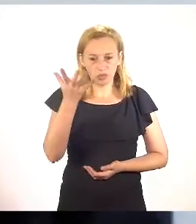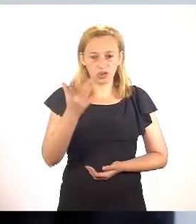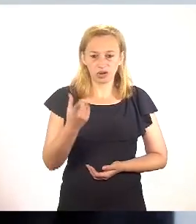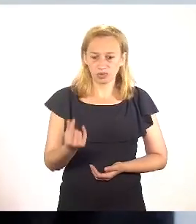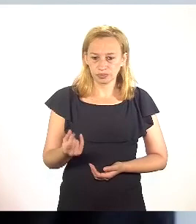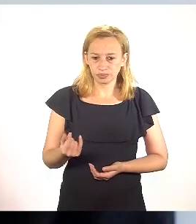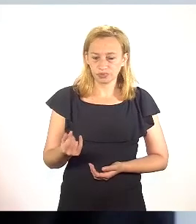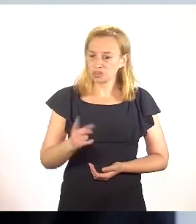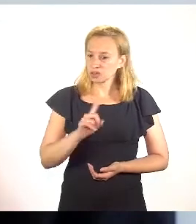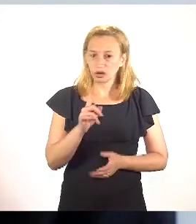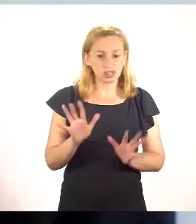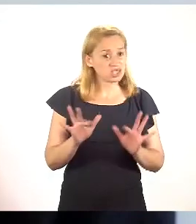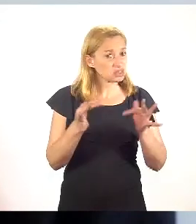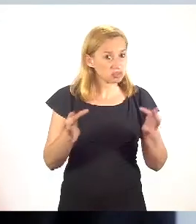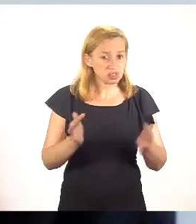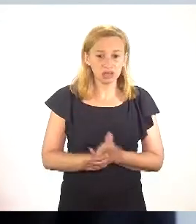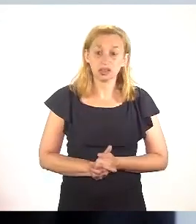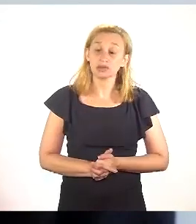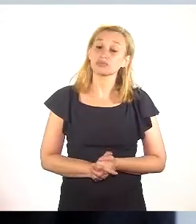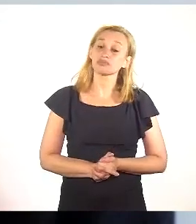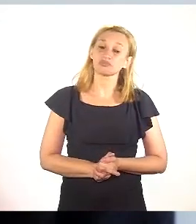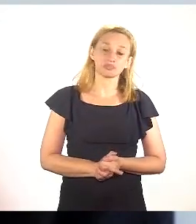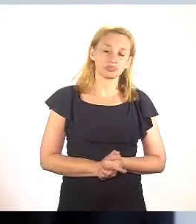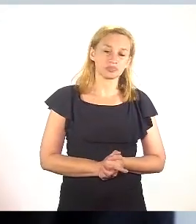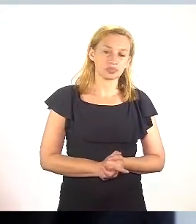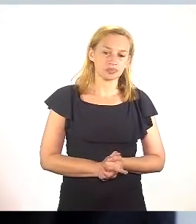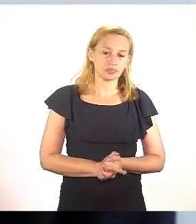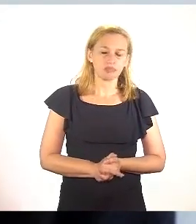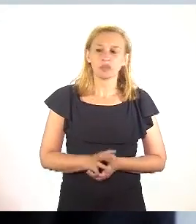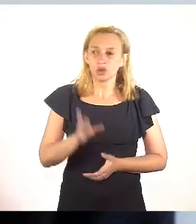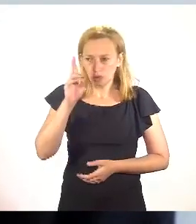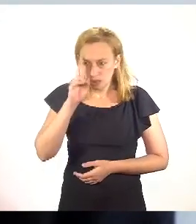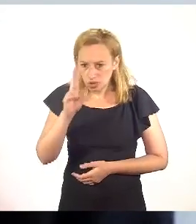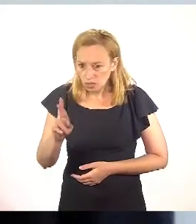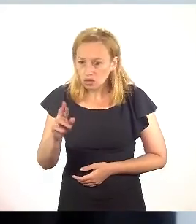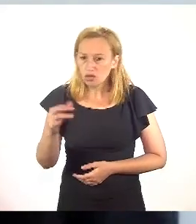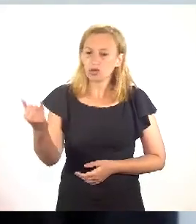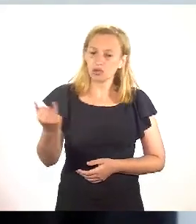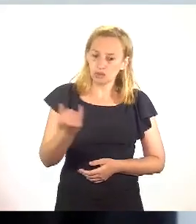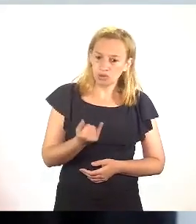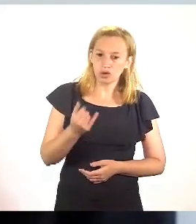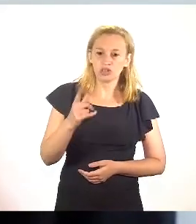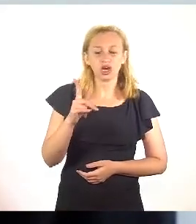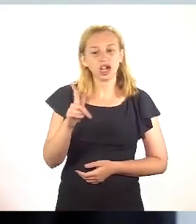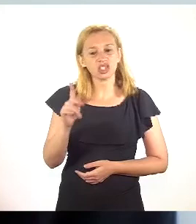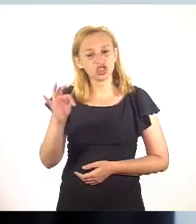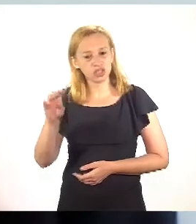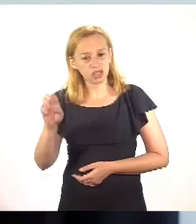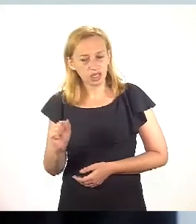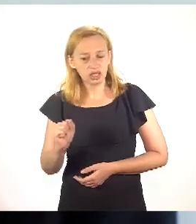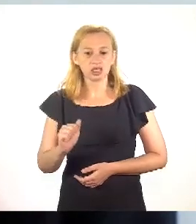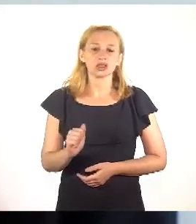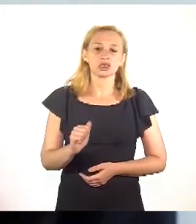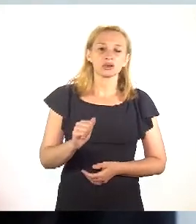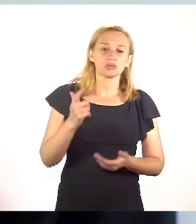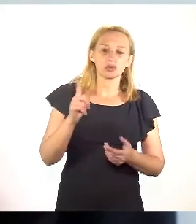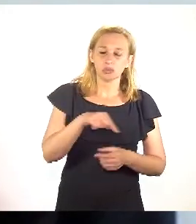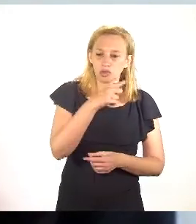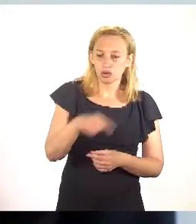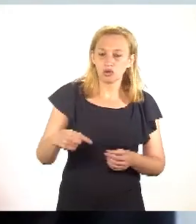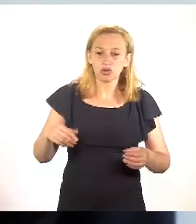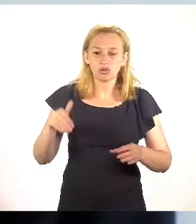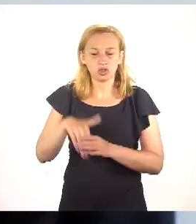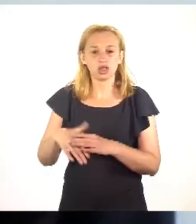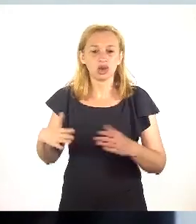uma solução simples, tanto o Vossa Excelência citou em relação à Genersa ter proibido ter votado contrário a